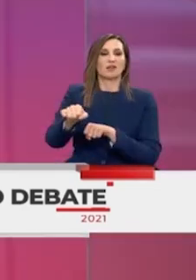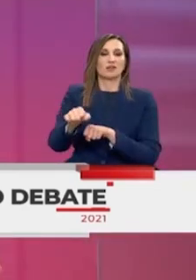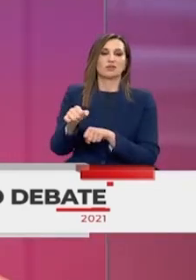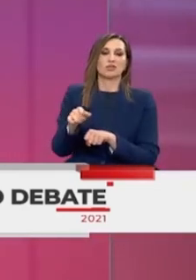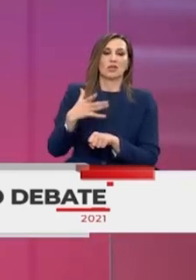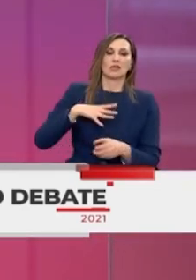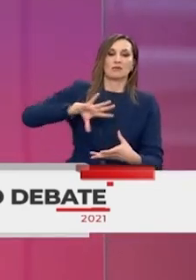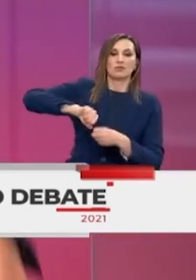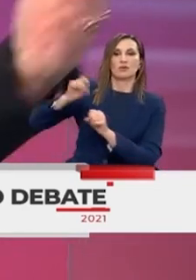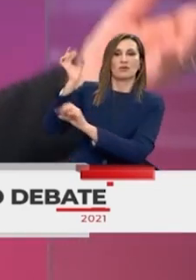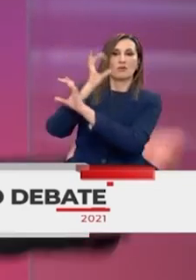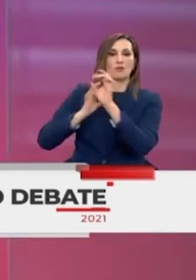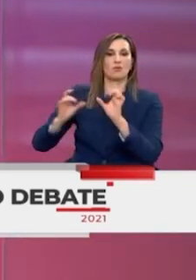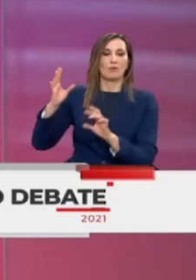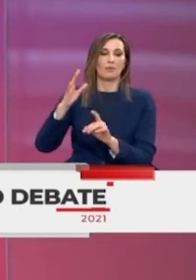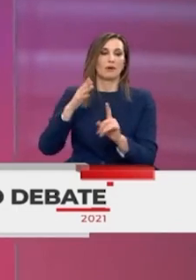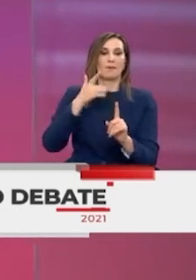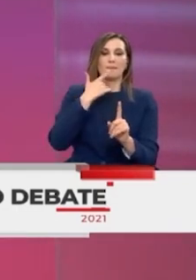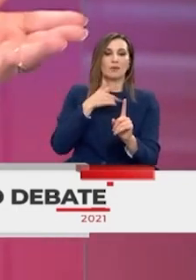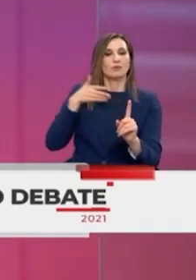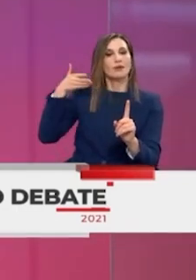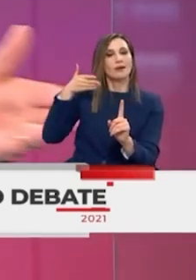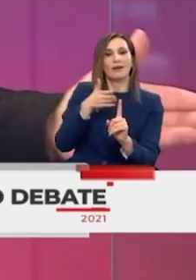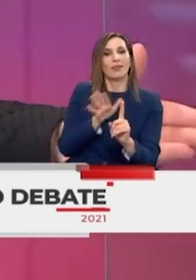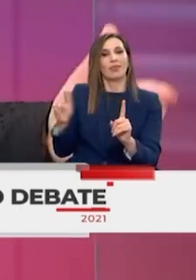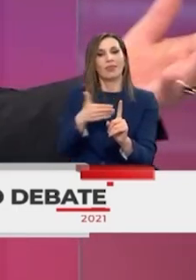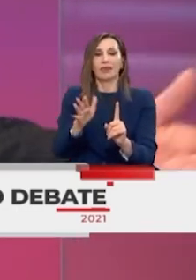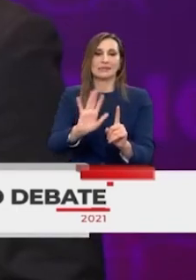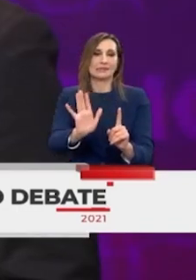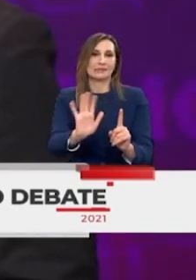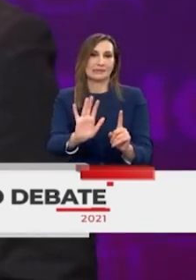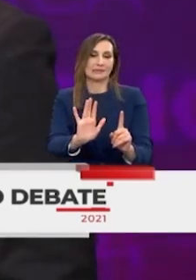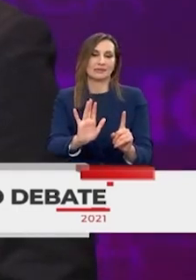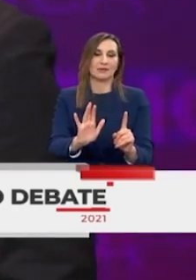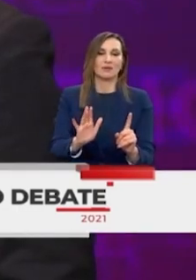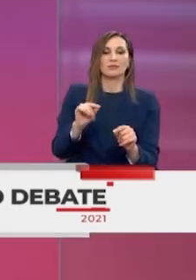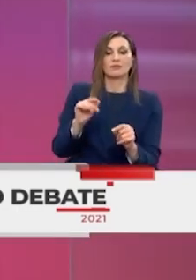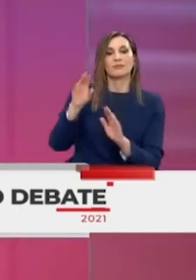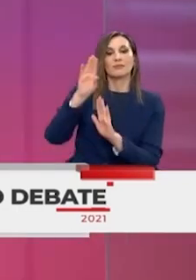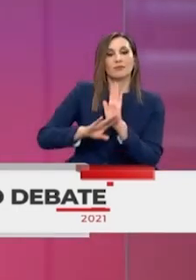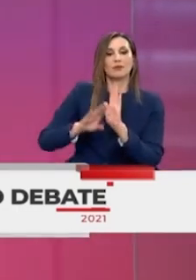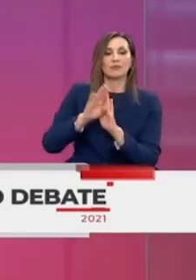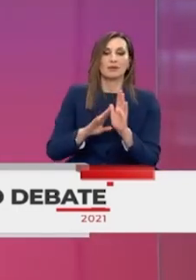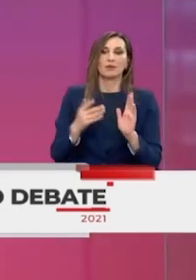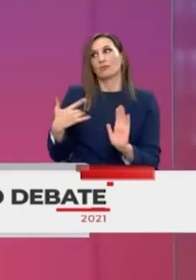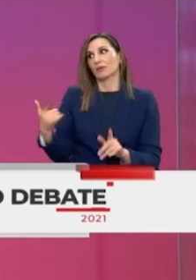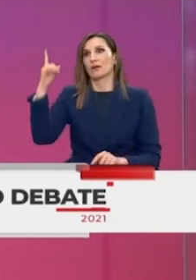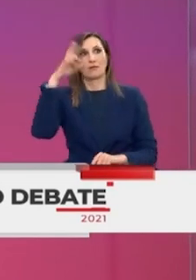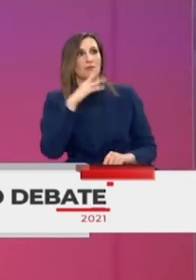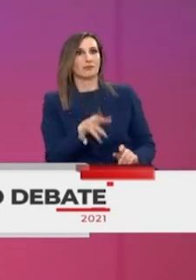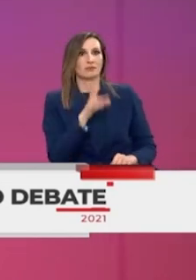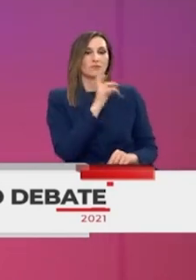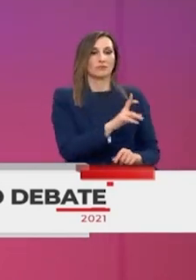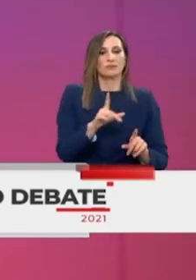quer destruir a Europa, quer destruir a ONU. Outra do programa do Chega é justamente